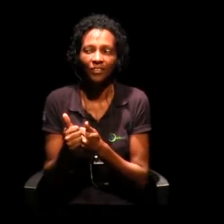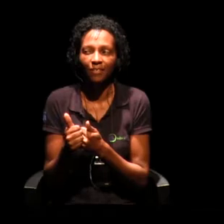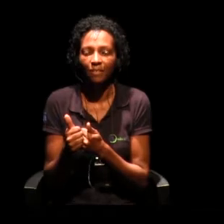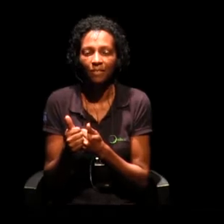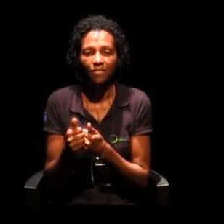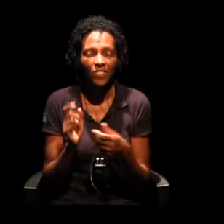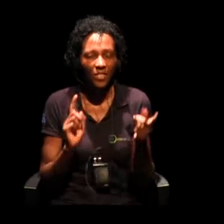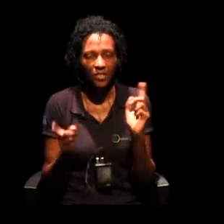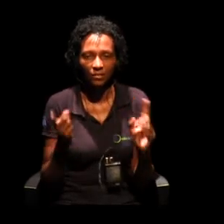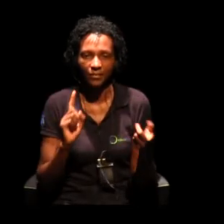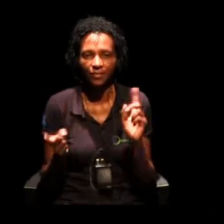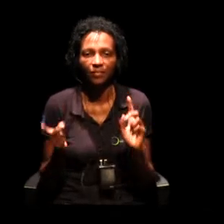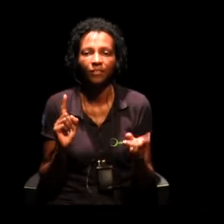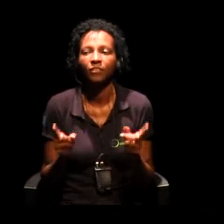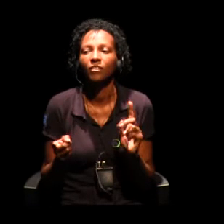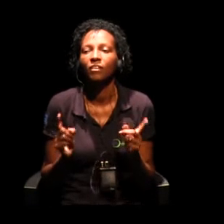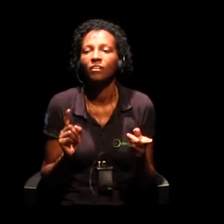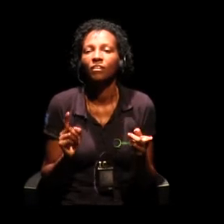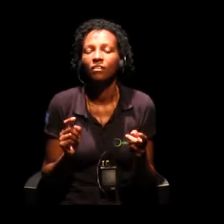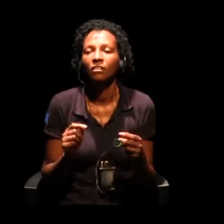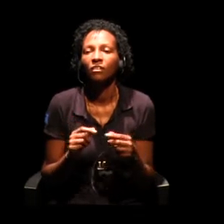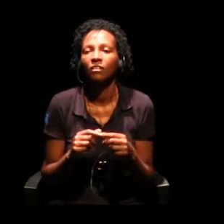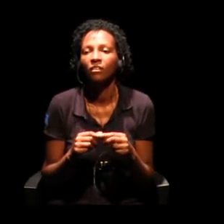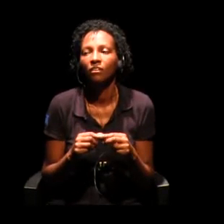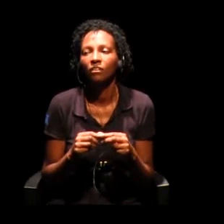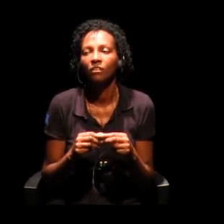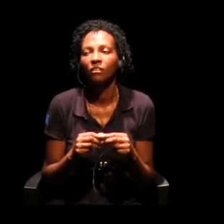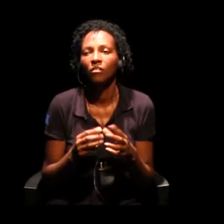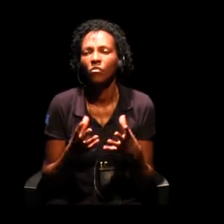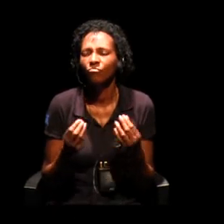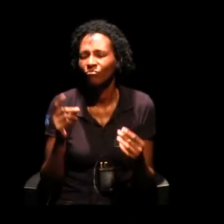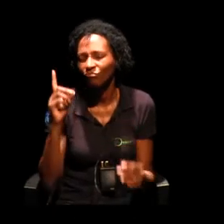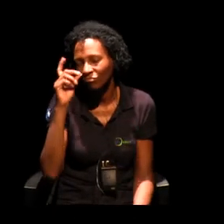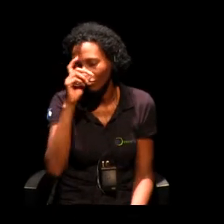está próximo da rodovia.